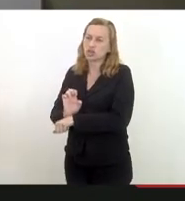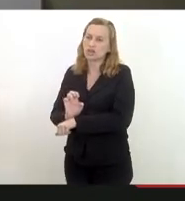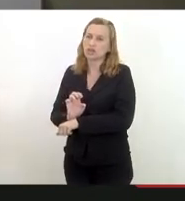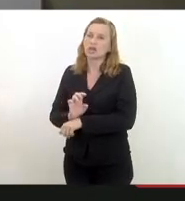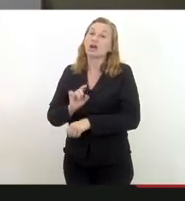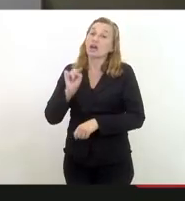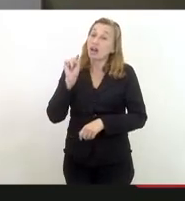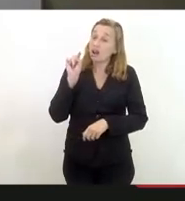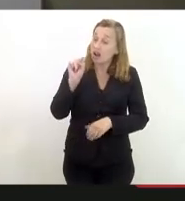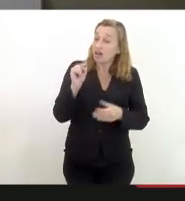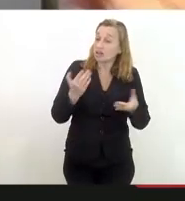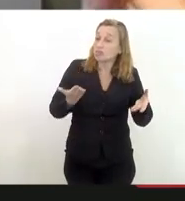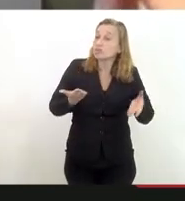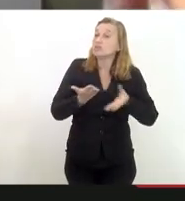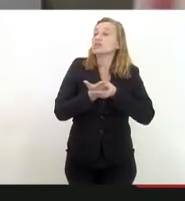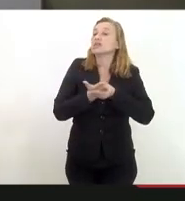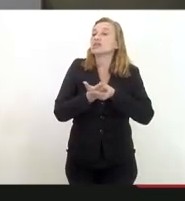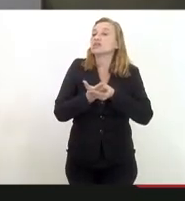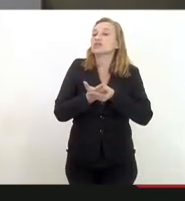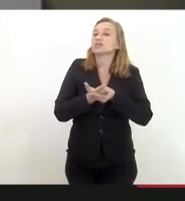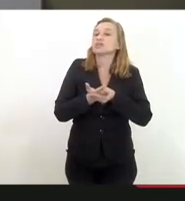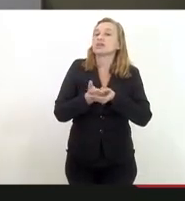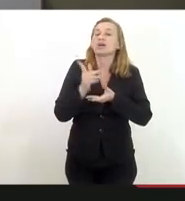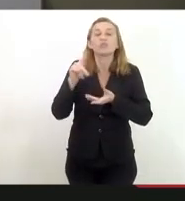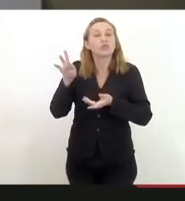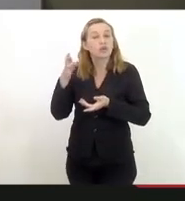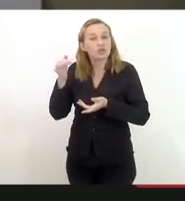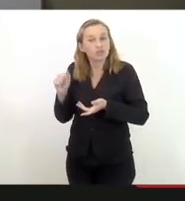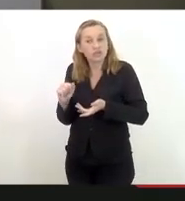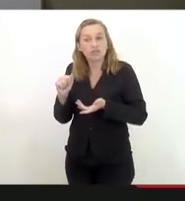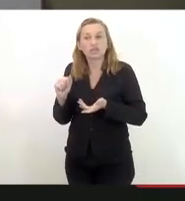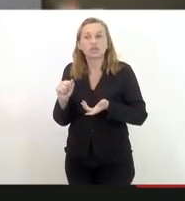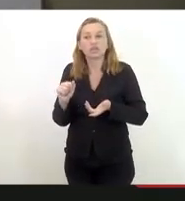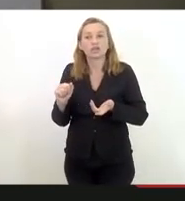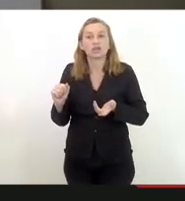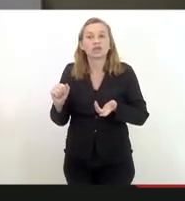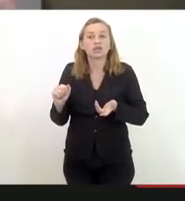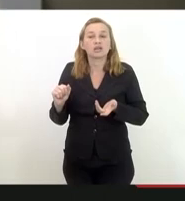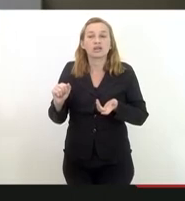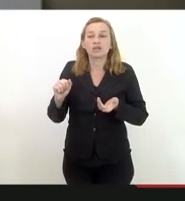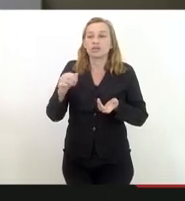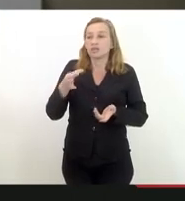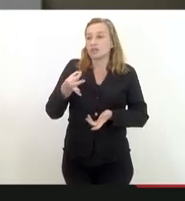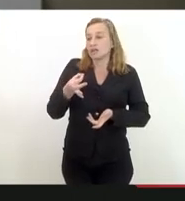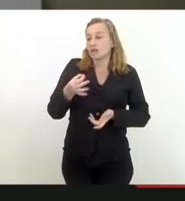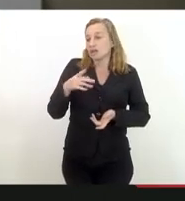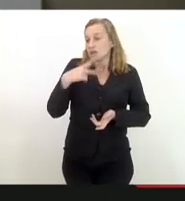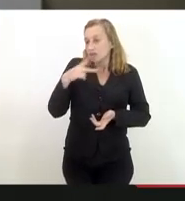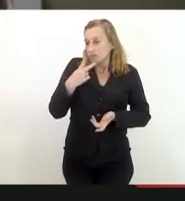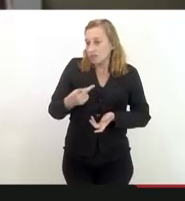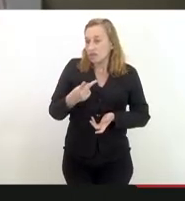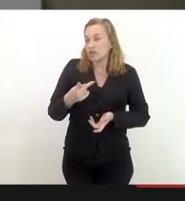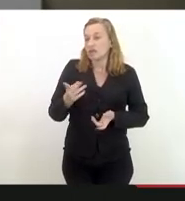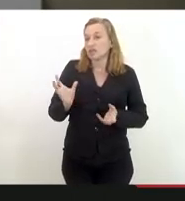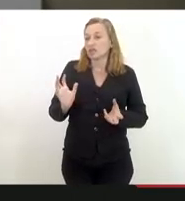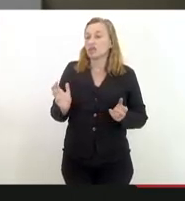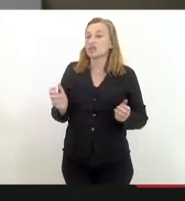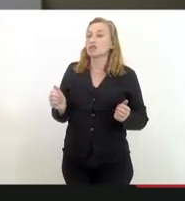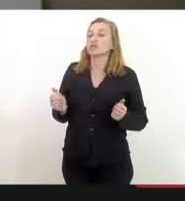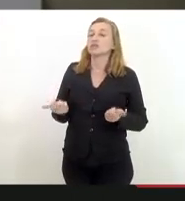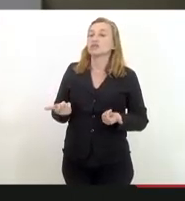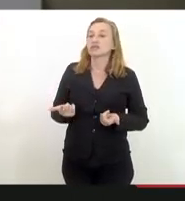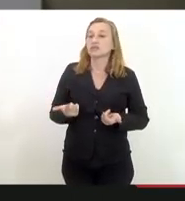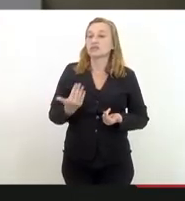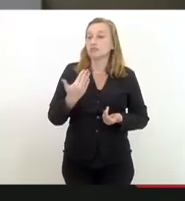lá no processo, a Procuradoria ela argumenta, ela junta a